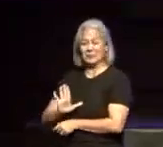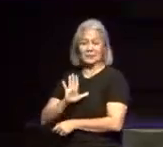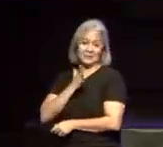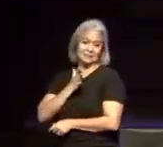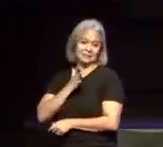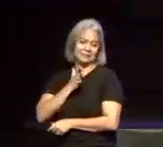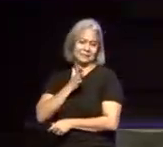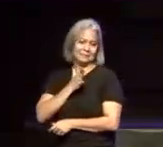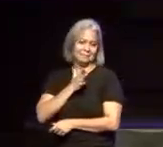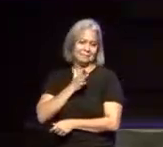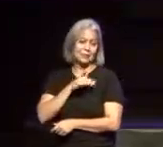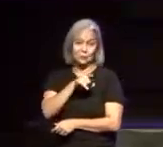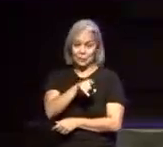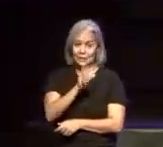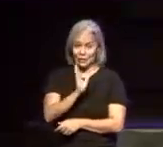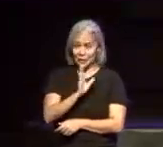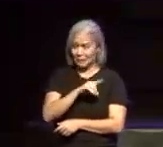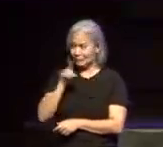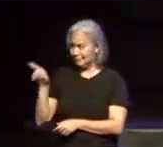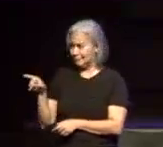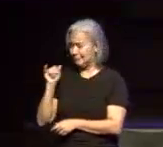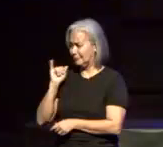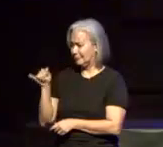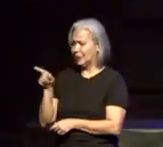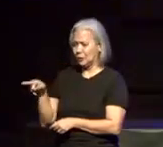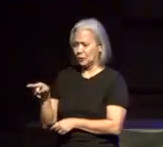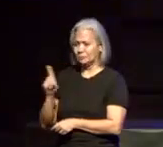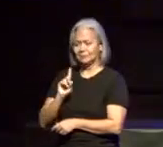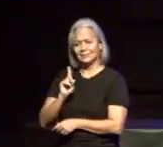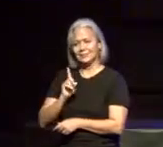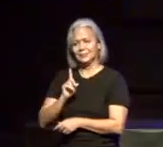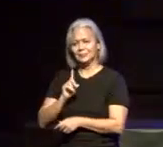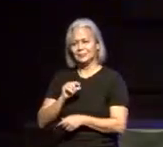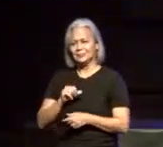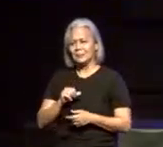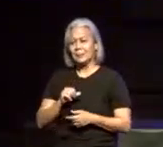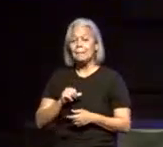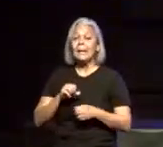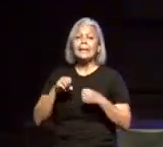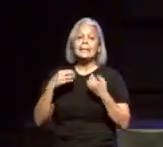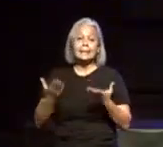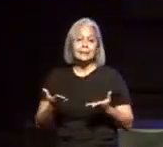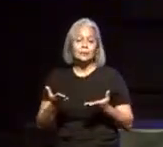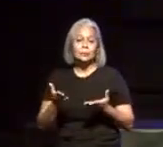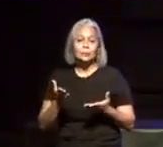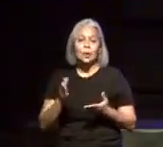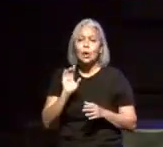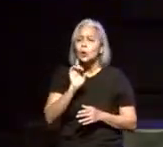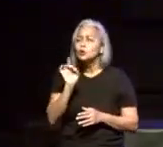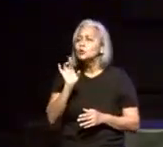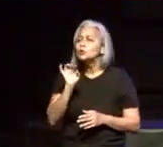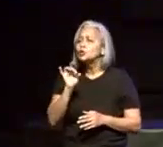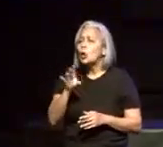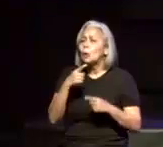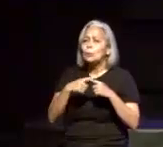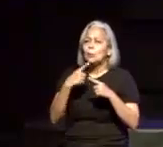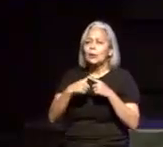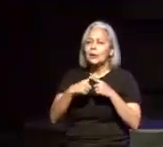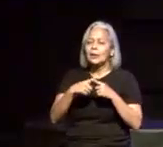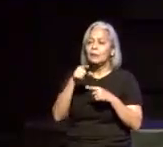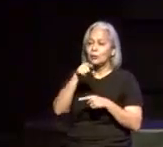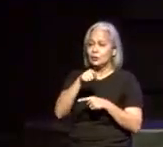mal executado, não significa que na raiz aquilo que você gostava tanto é ruim. Não é, pelo contrário, é bom. É comigo,